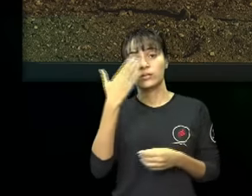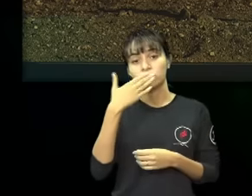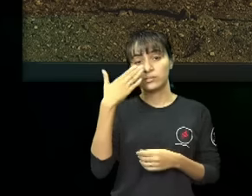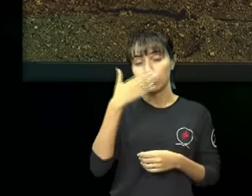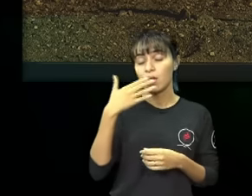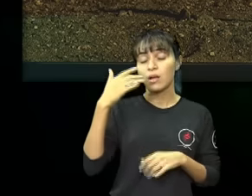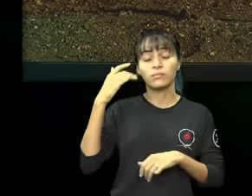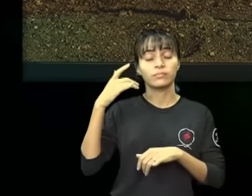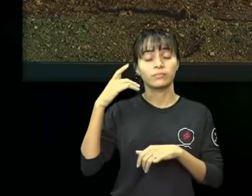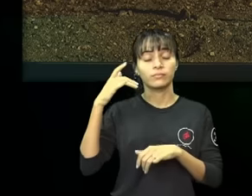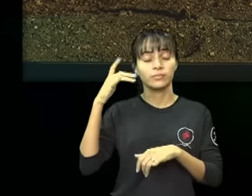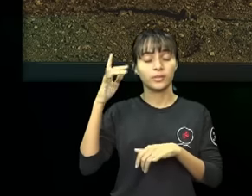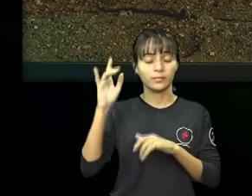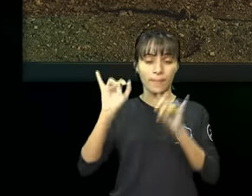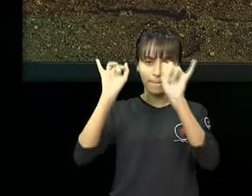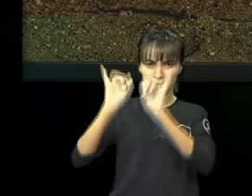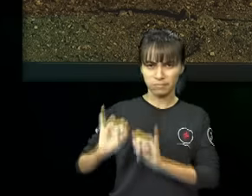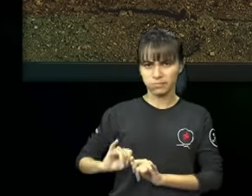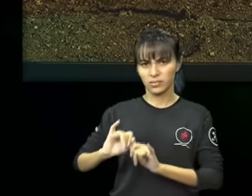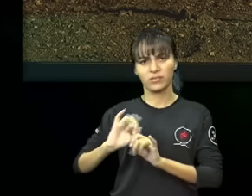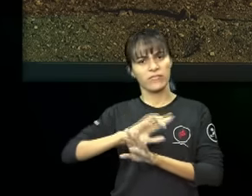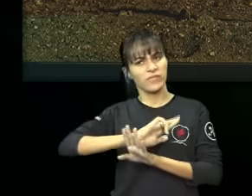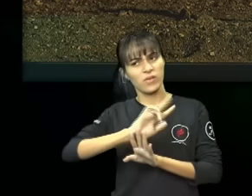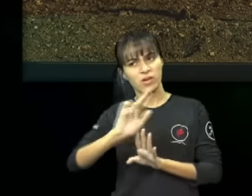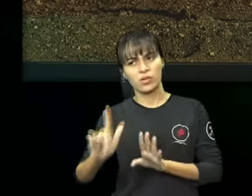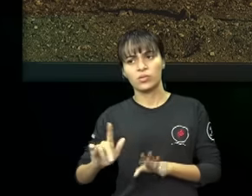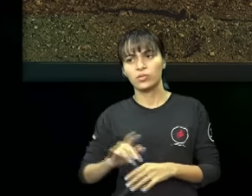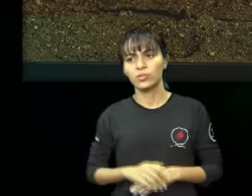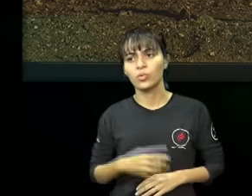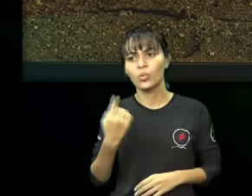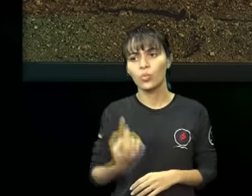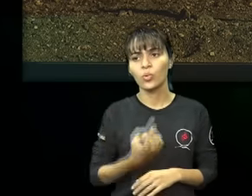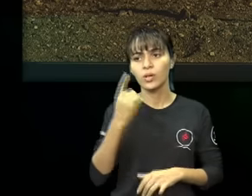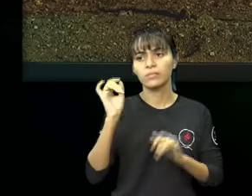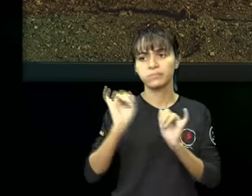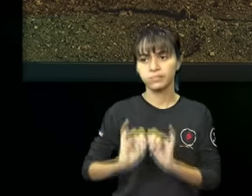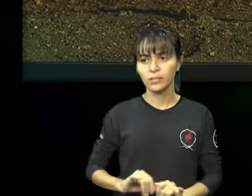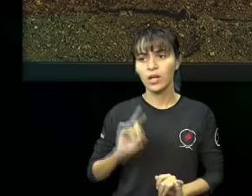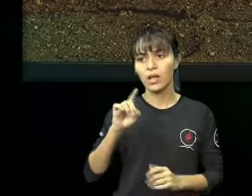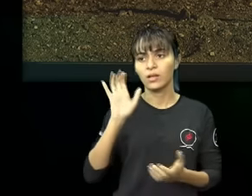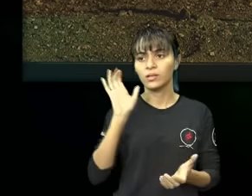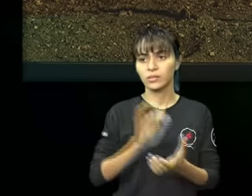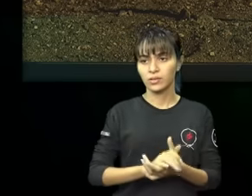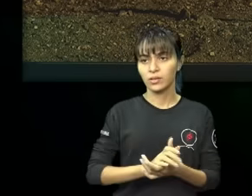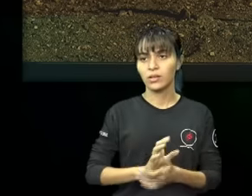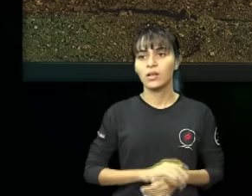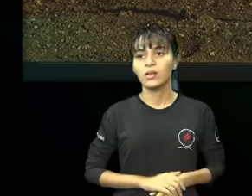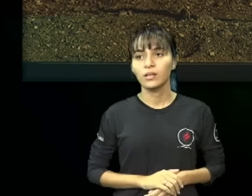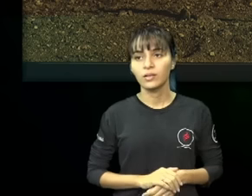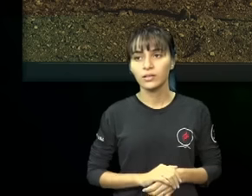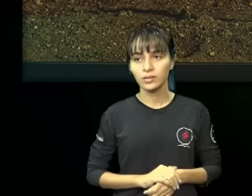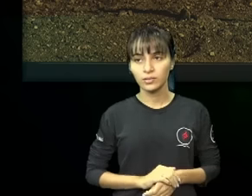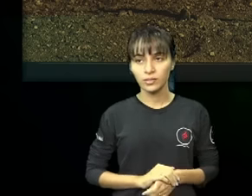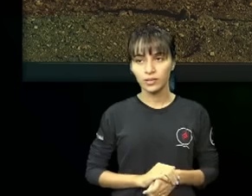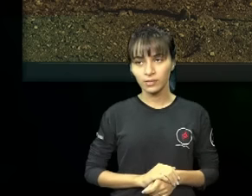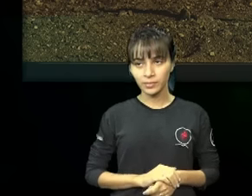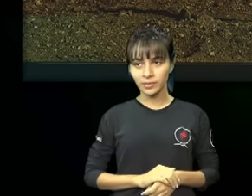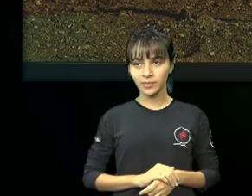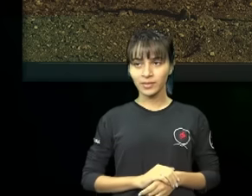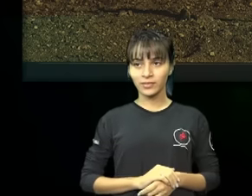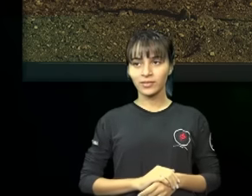ilícitas O que é a única relação lícita na Bíblia do Casamento e aqui